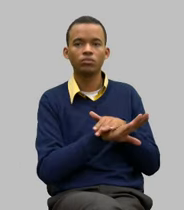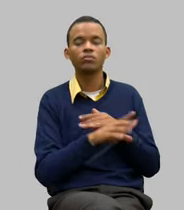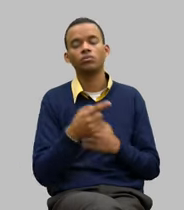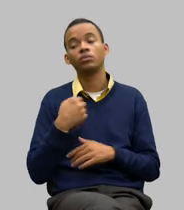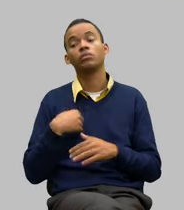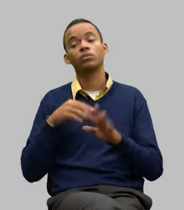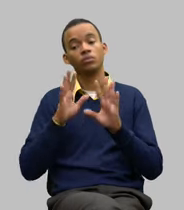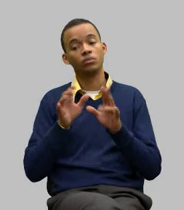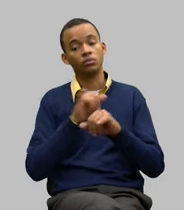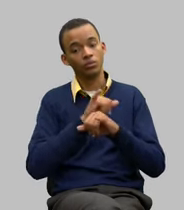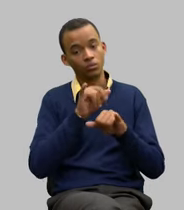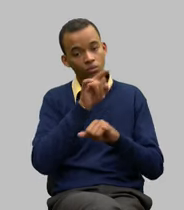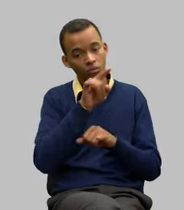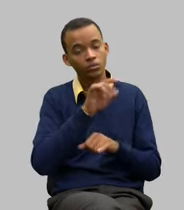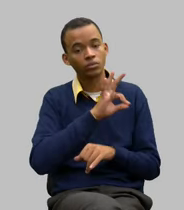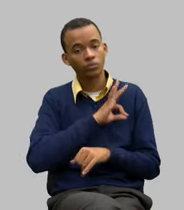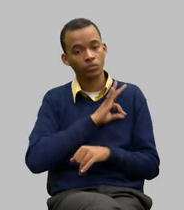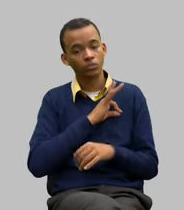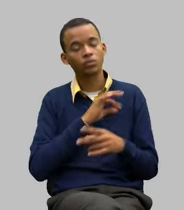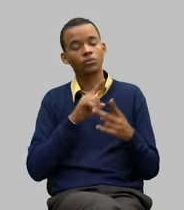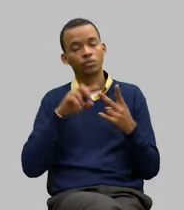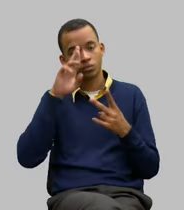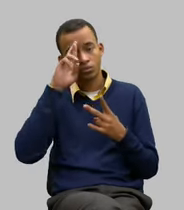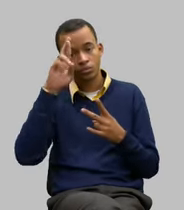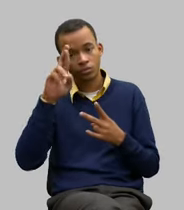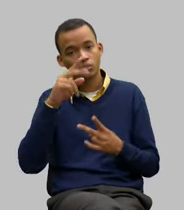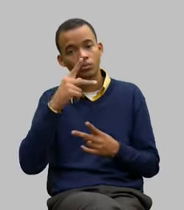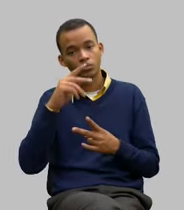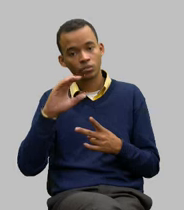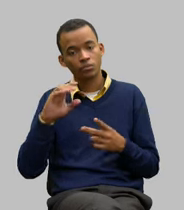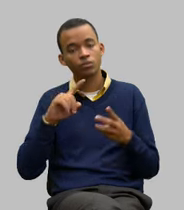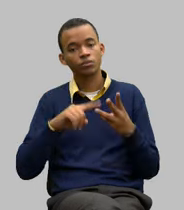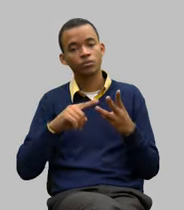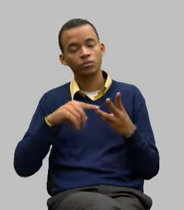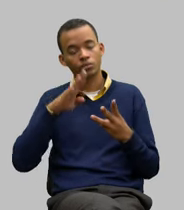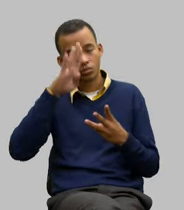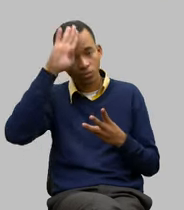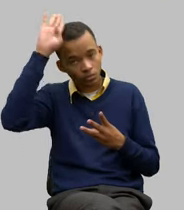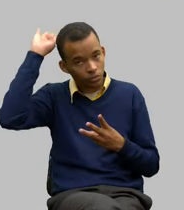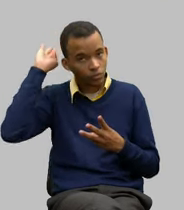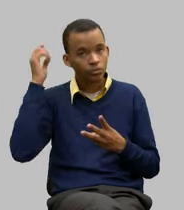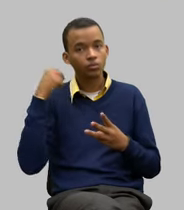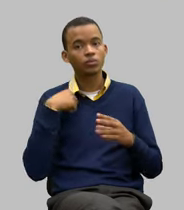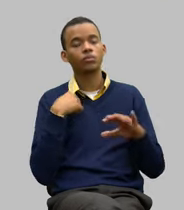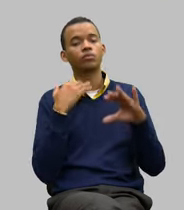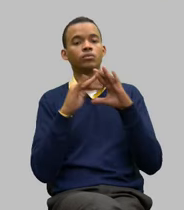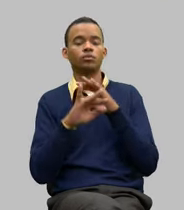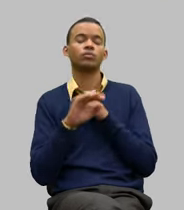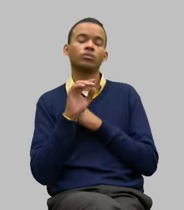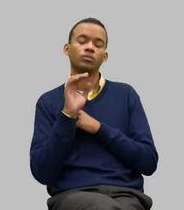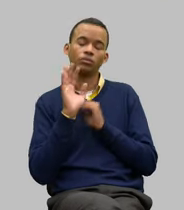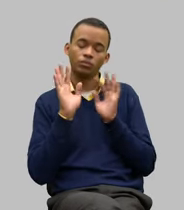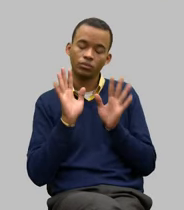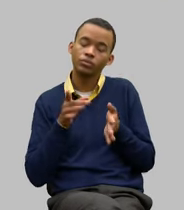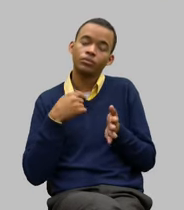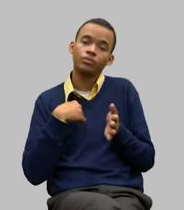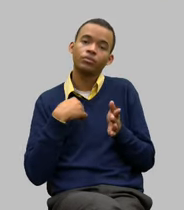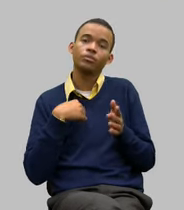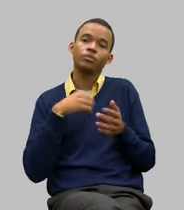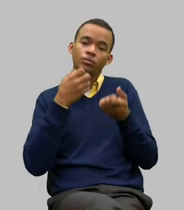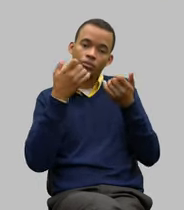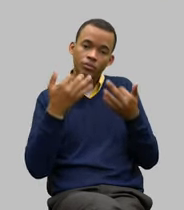geral da PM Como o chefe da Polícia Civil o bombeiro e eu não vou mandar um equipamento para o uso do